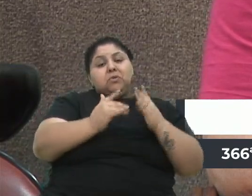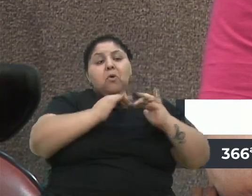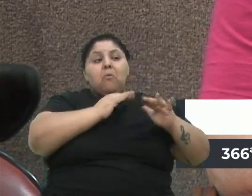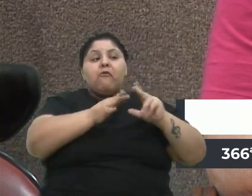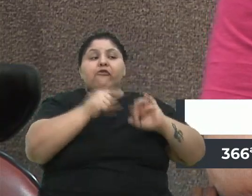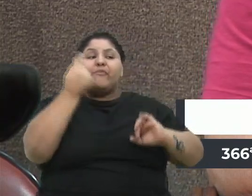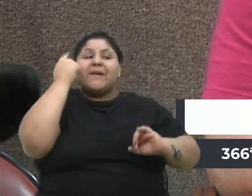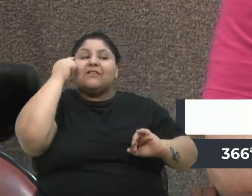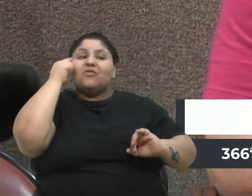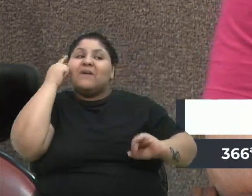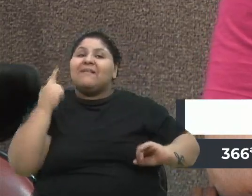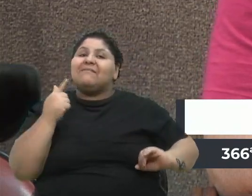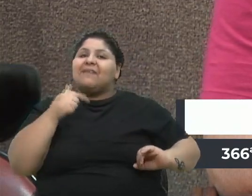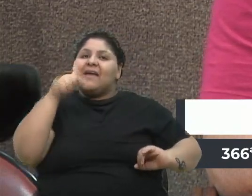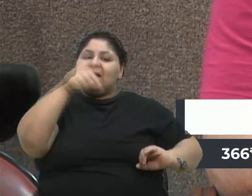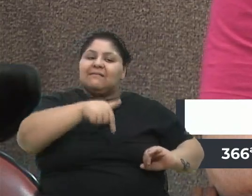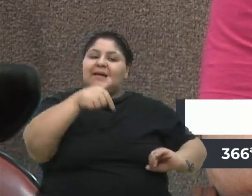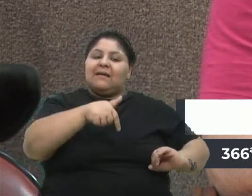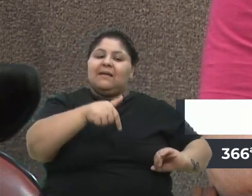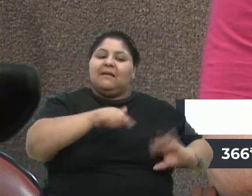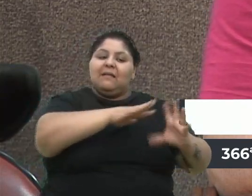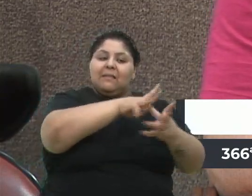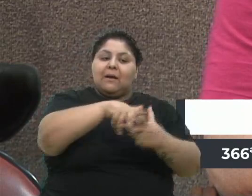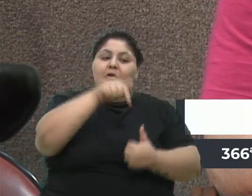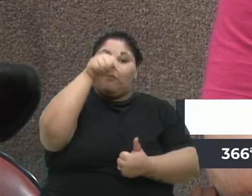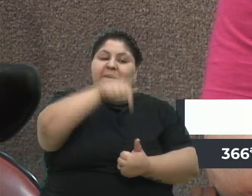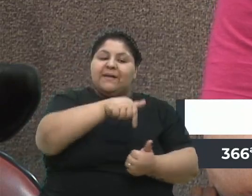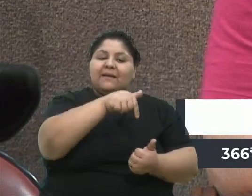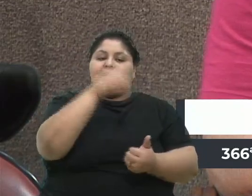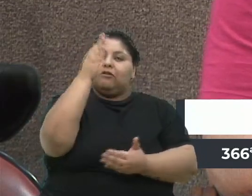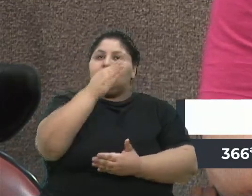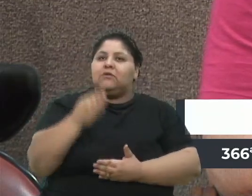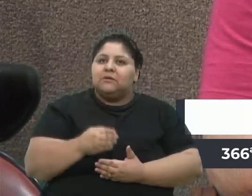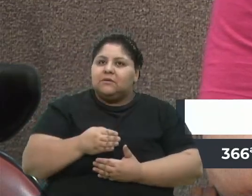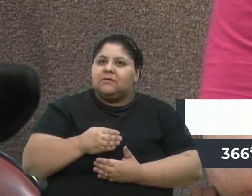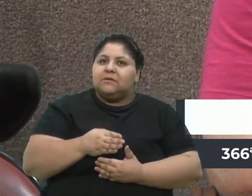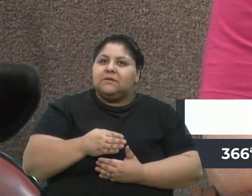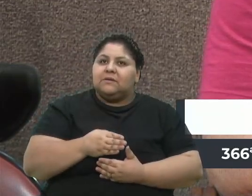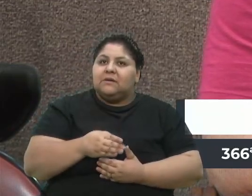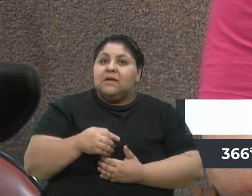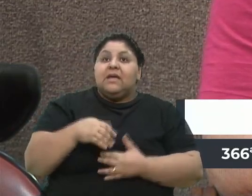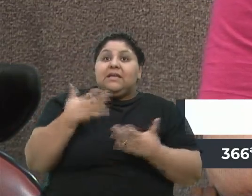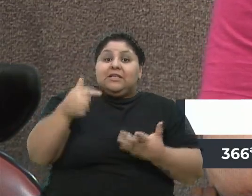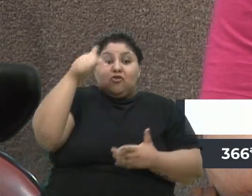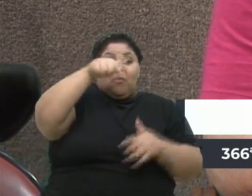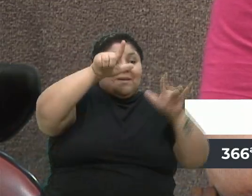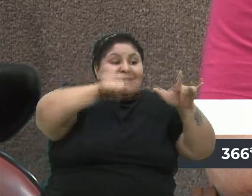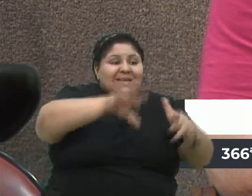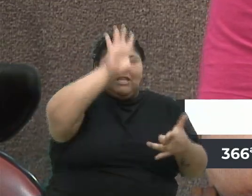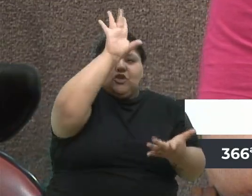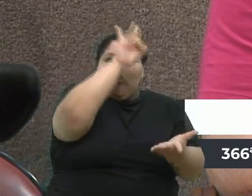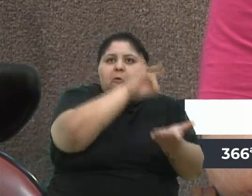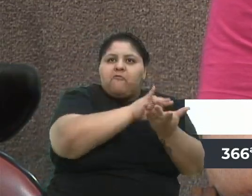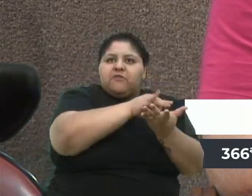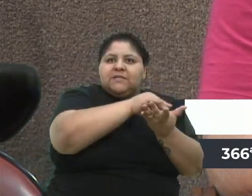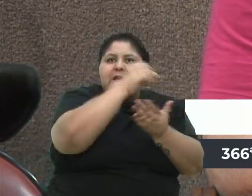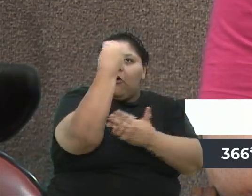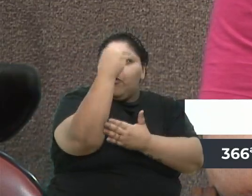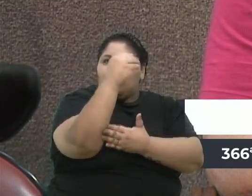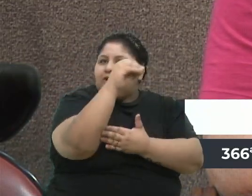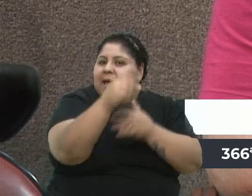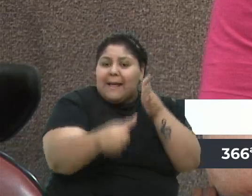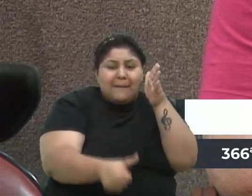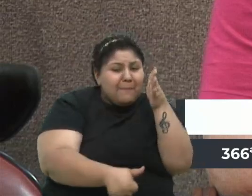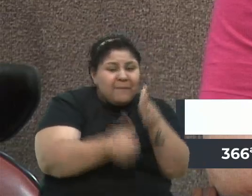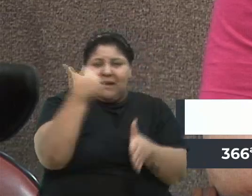que vai ter estádio lotado. E sendo uma sede em Porto Alegre, muito melhor, porque nós vamos, é isso que